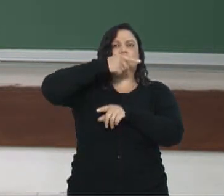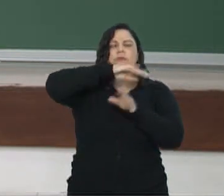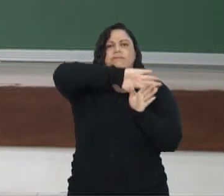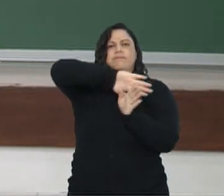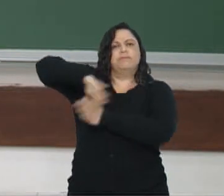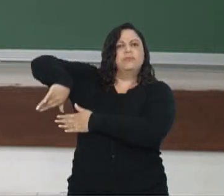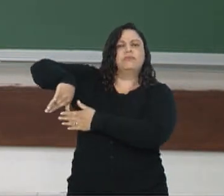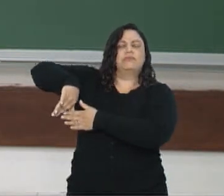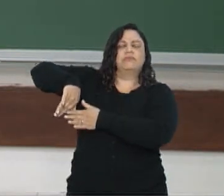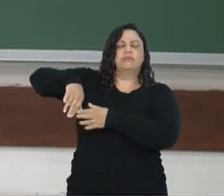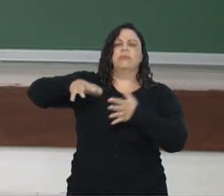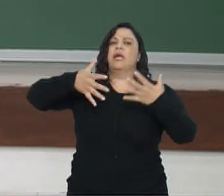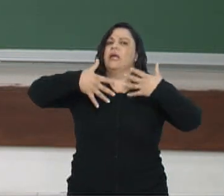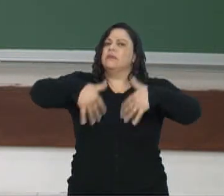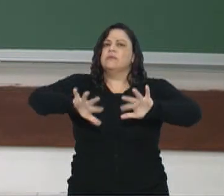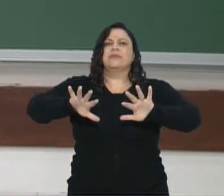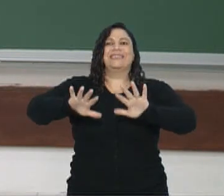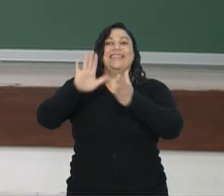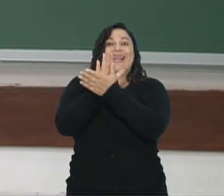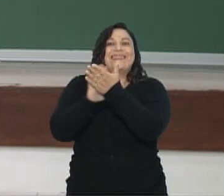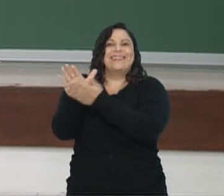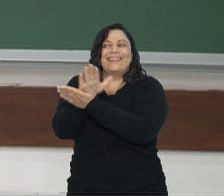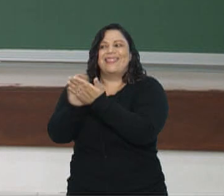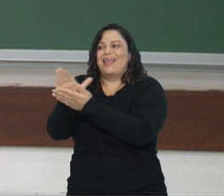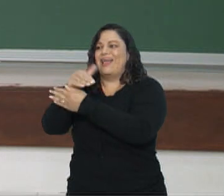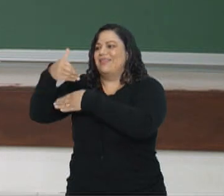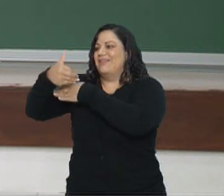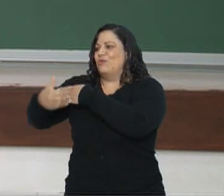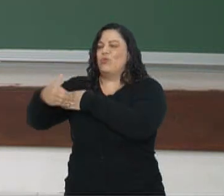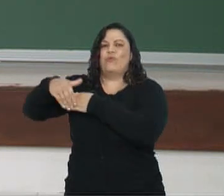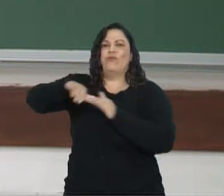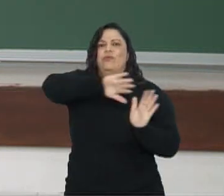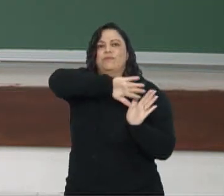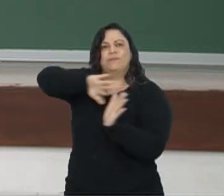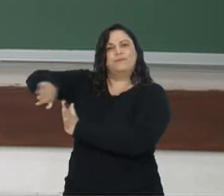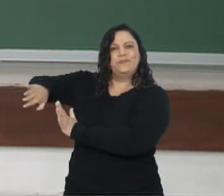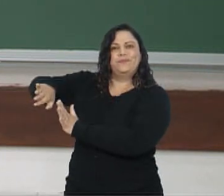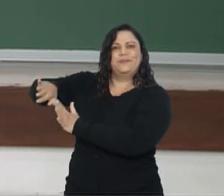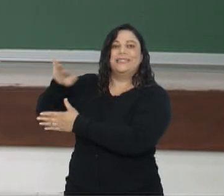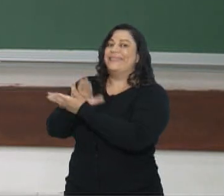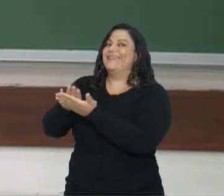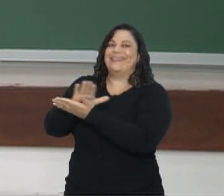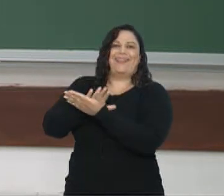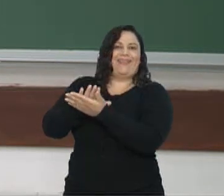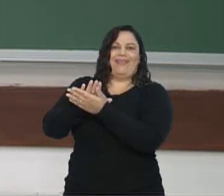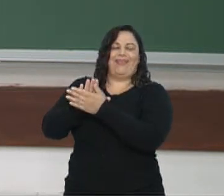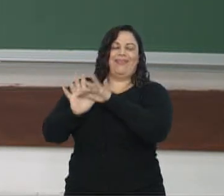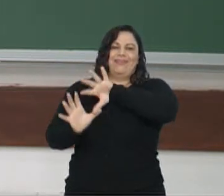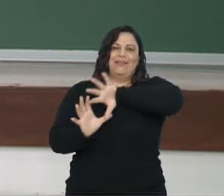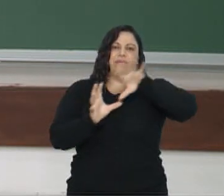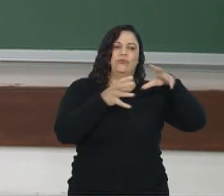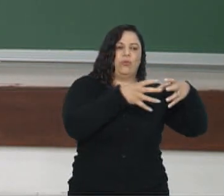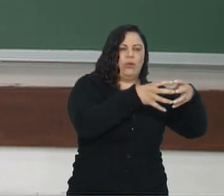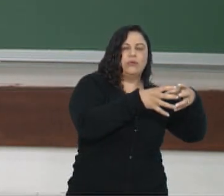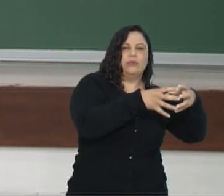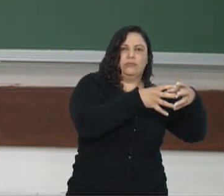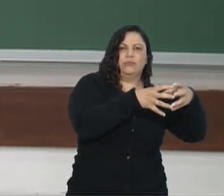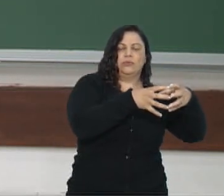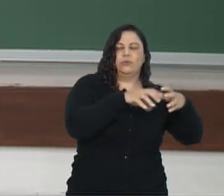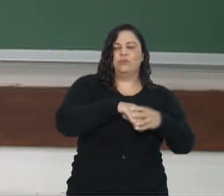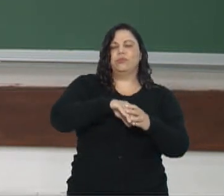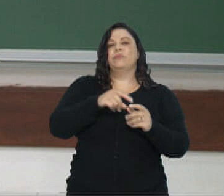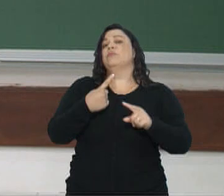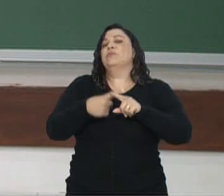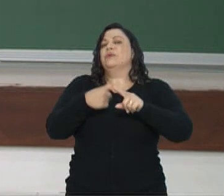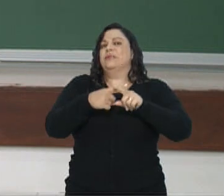liberais. Eles queriam nada de Estado. Eles não queriam nada, certo? Então, essa vai ser uma diferença. Porque os liberais,